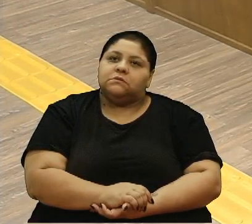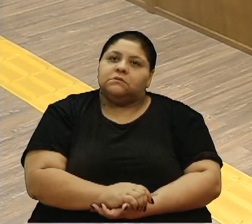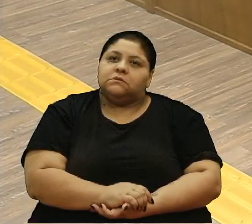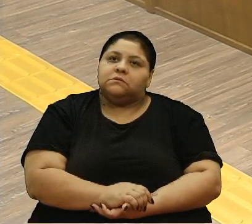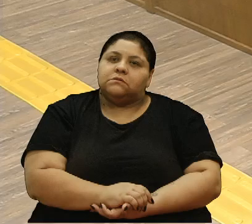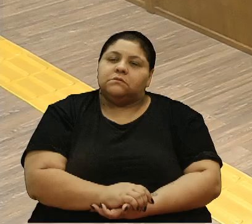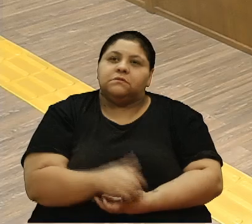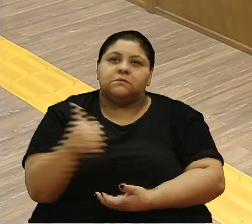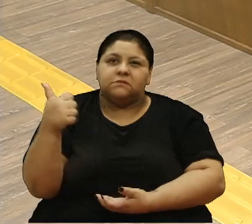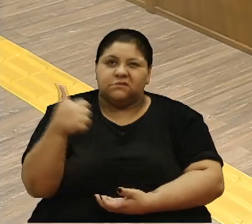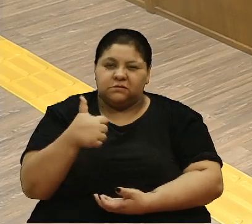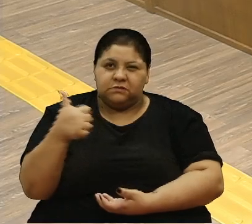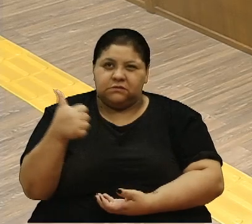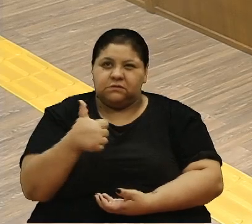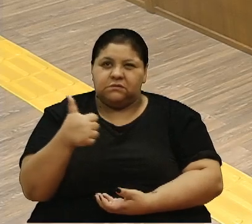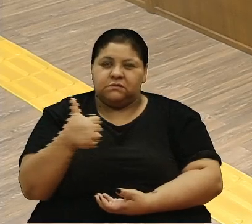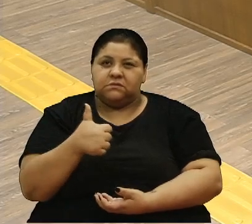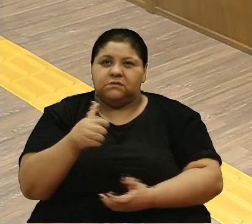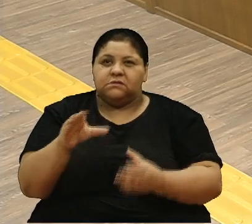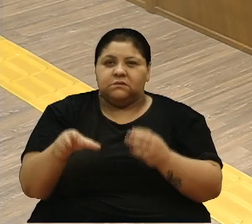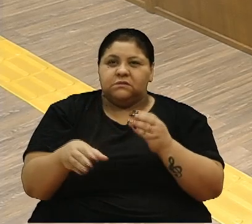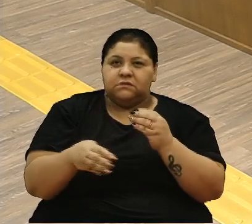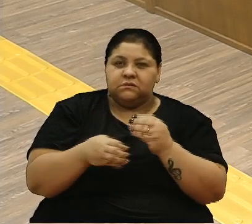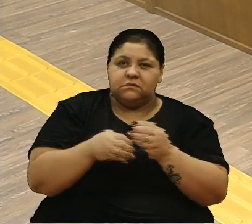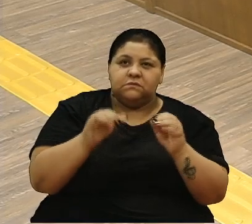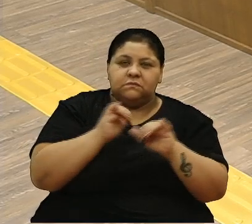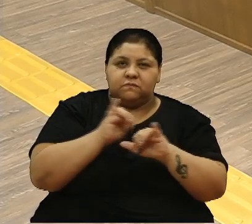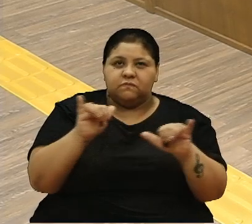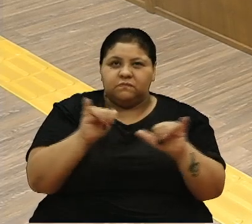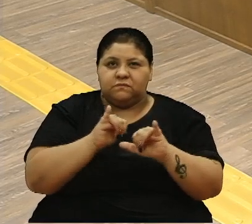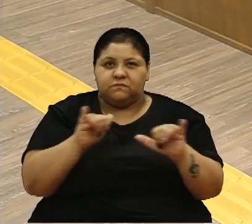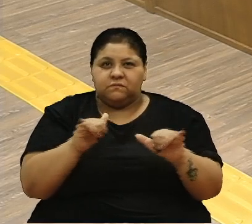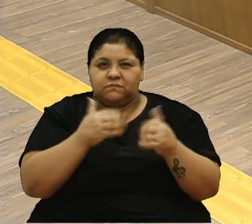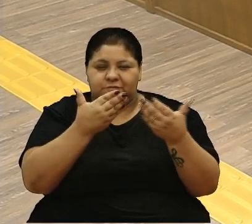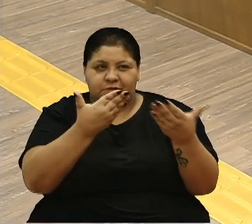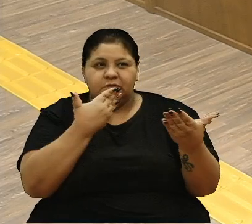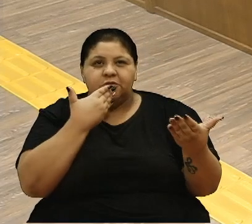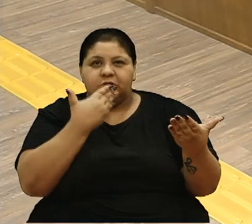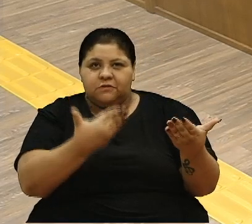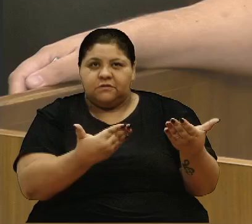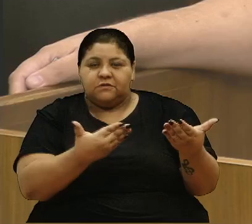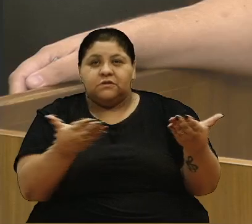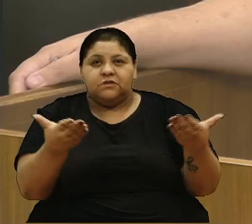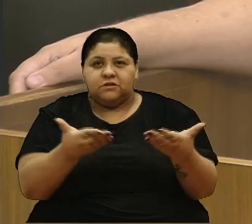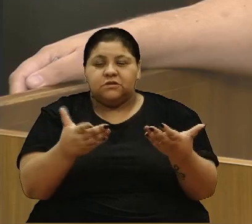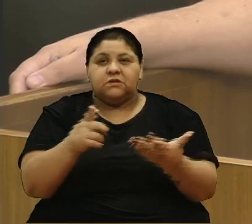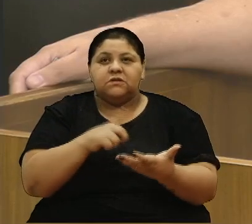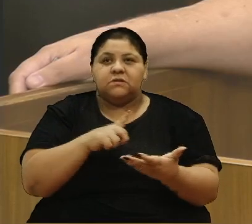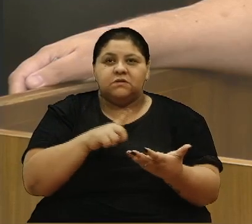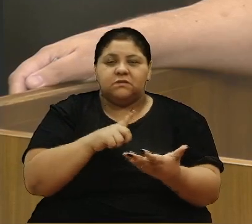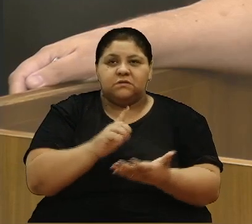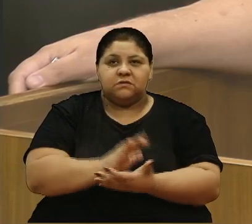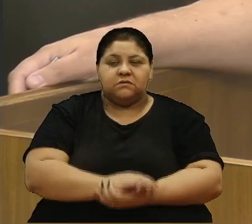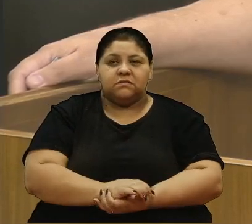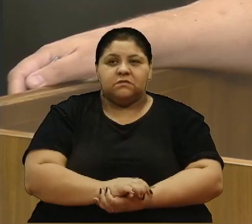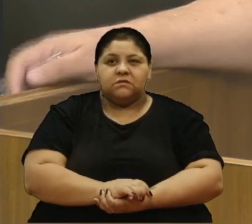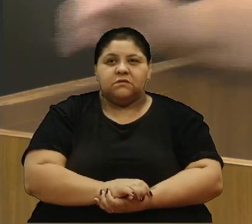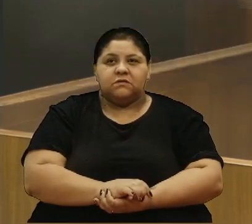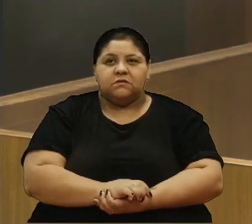Pessoal, primeiro, complementando essa informação que a senhora solicitou sobre o ponto, eu já tenho. E